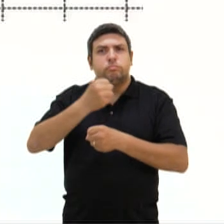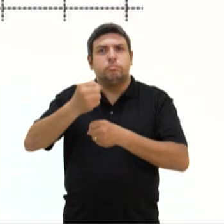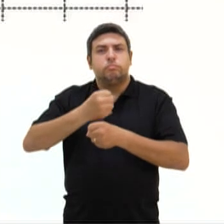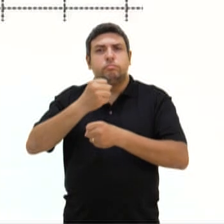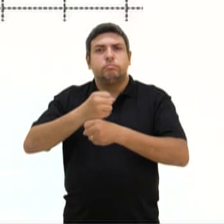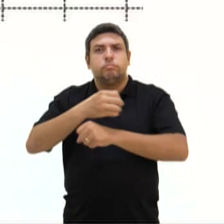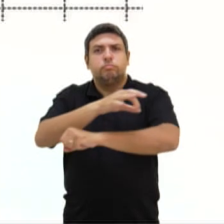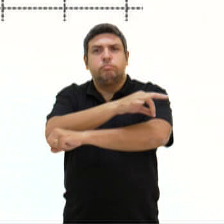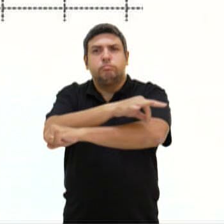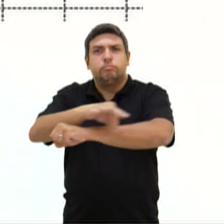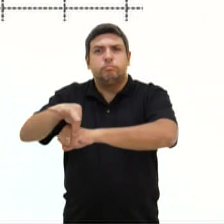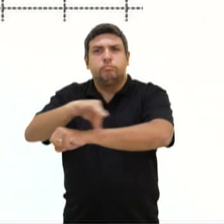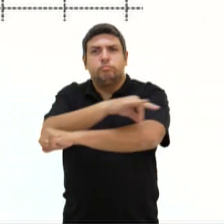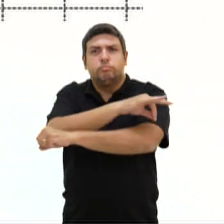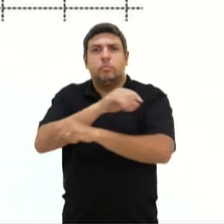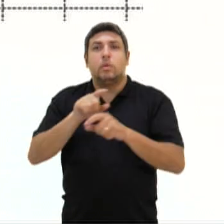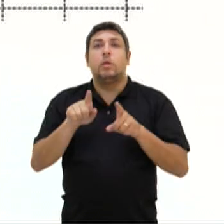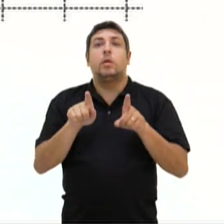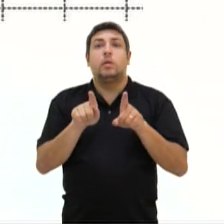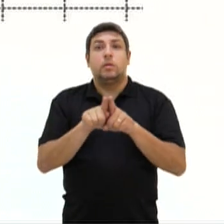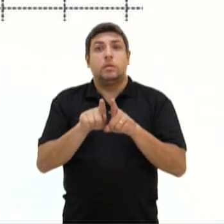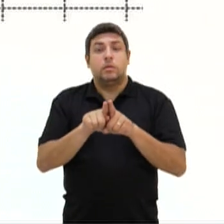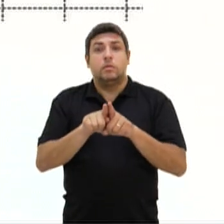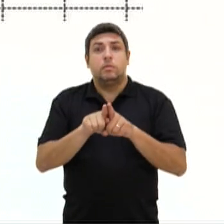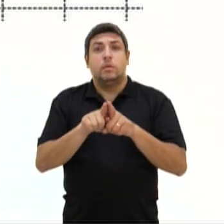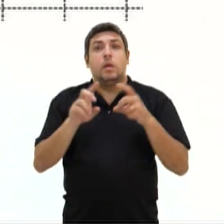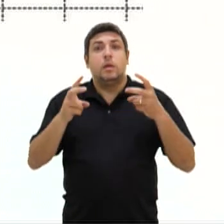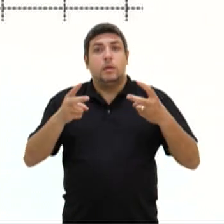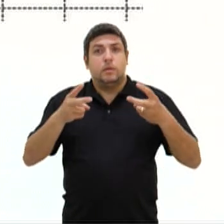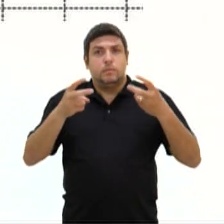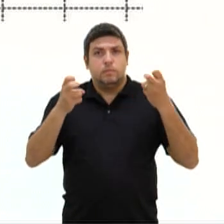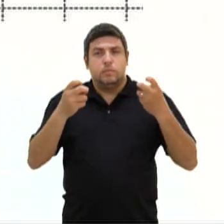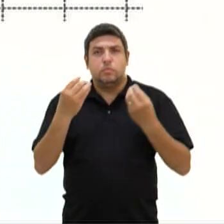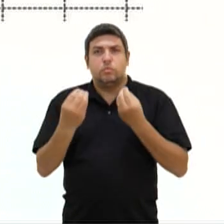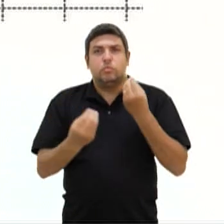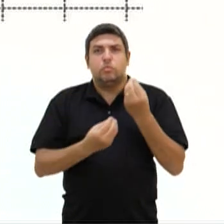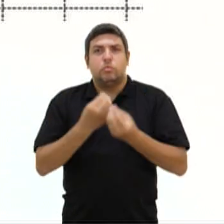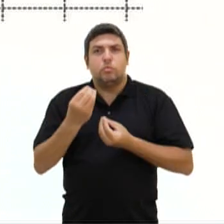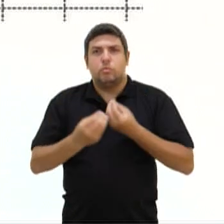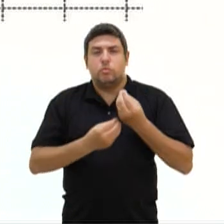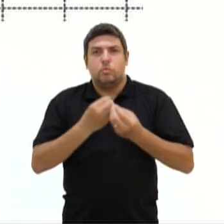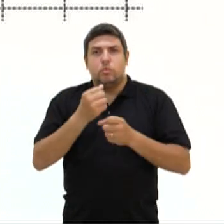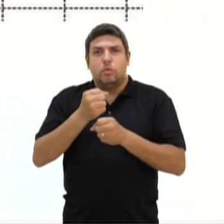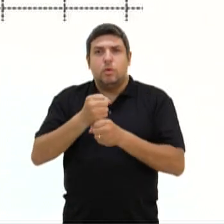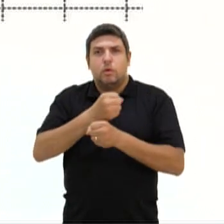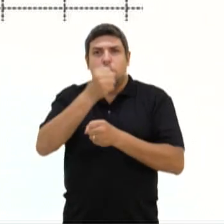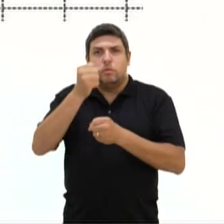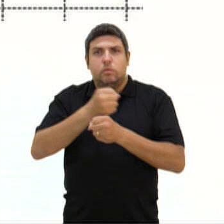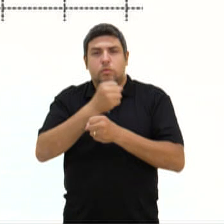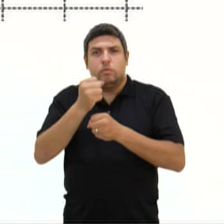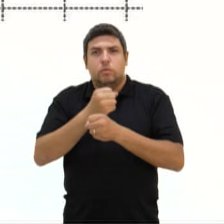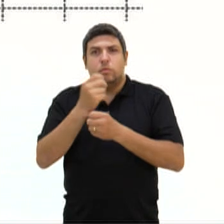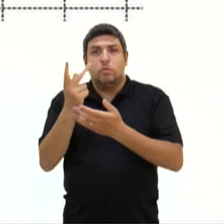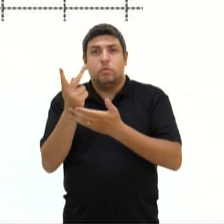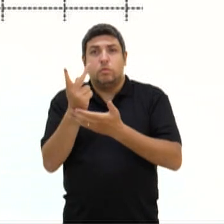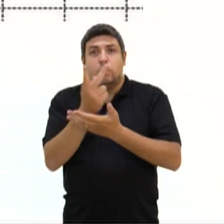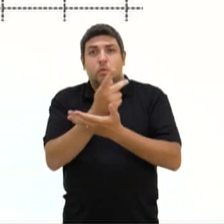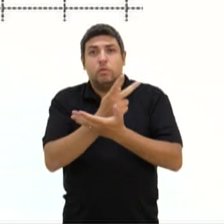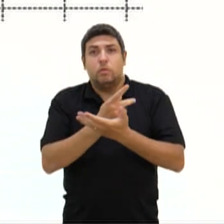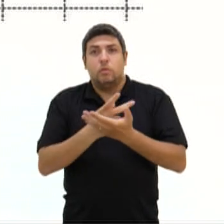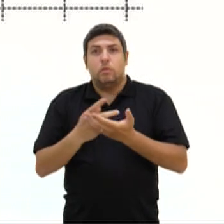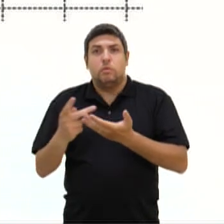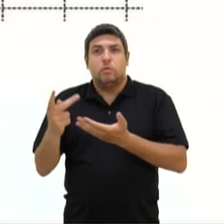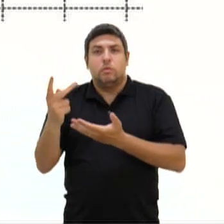construção que foi utilizado de simetria para que o seu desenho, a